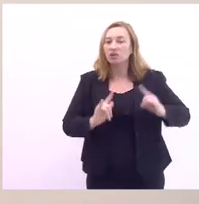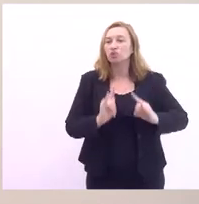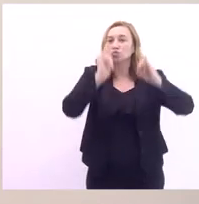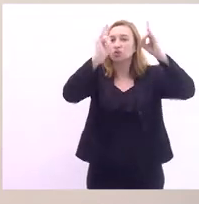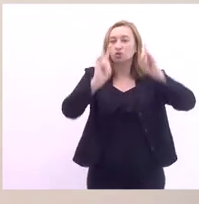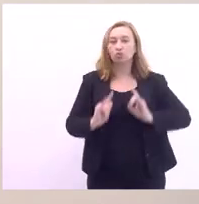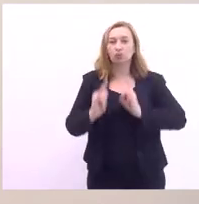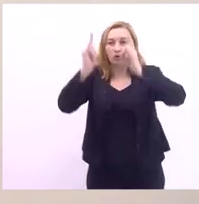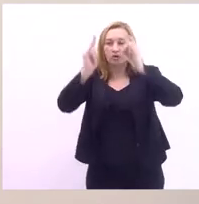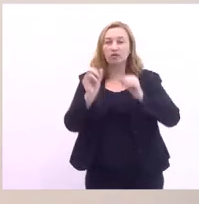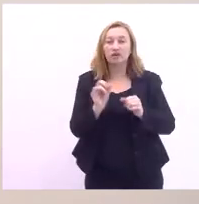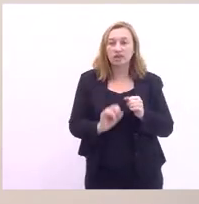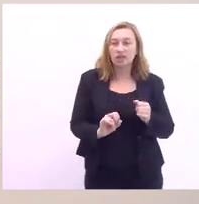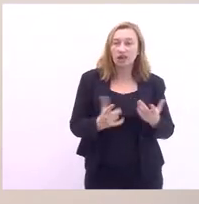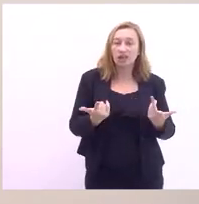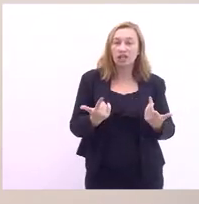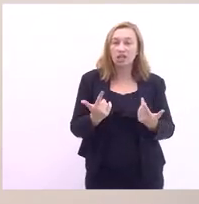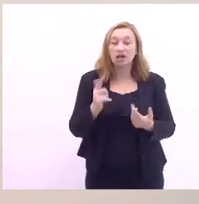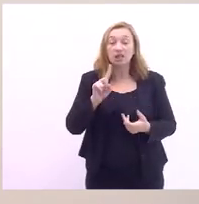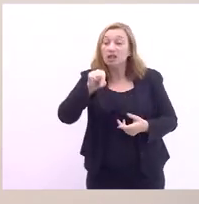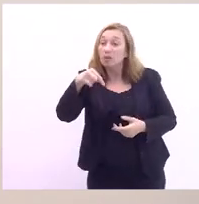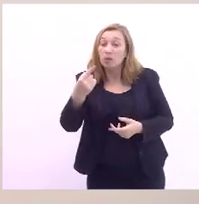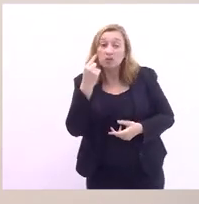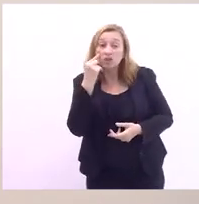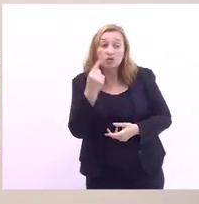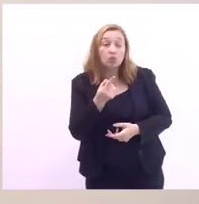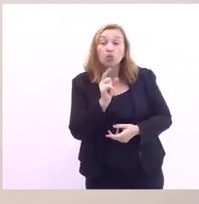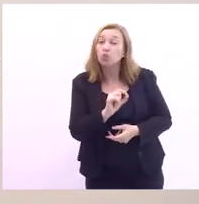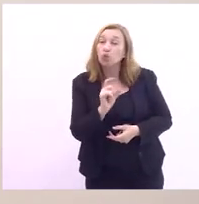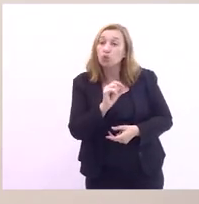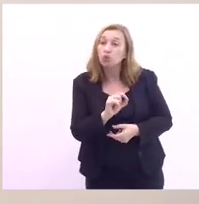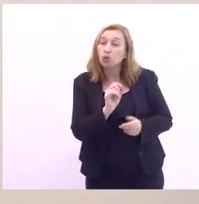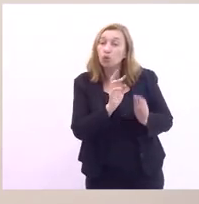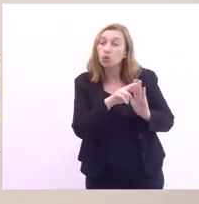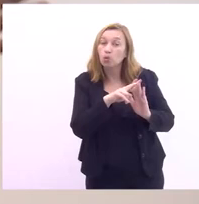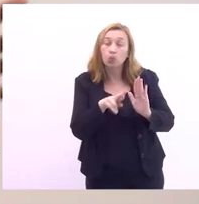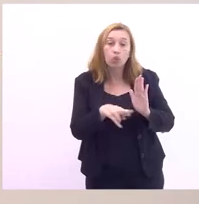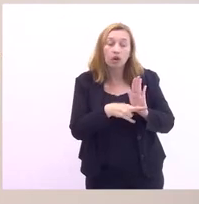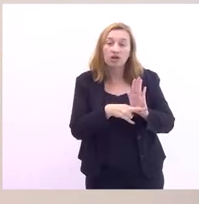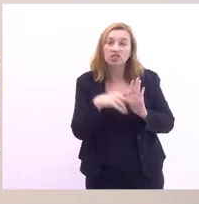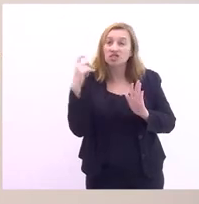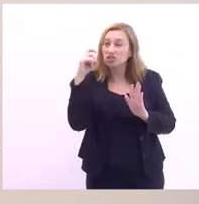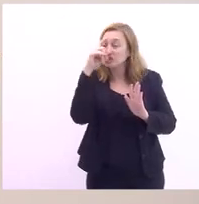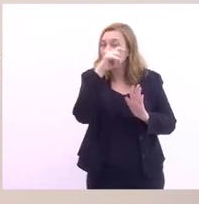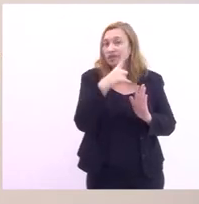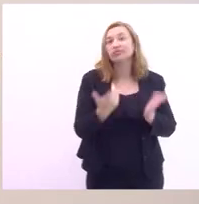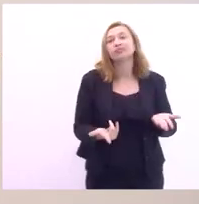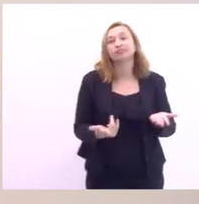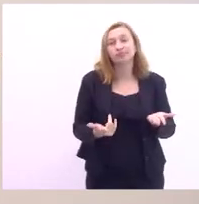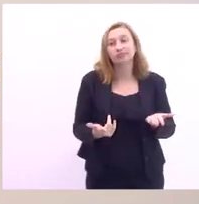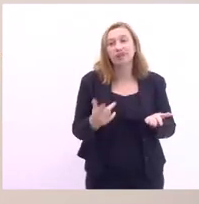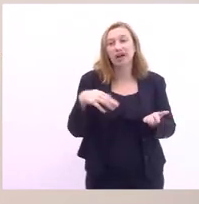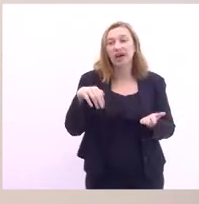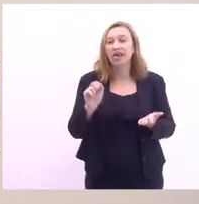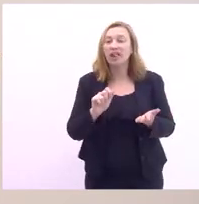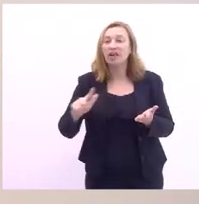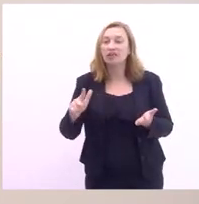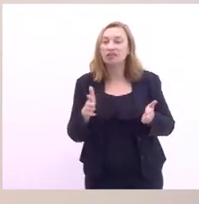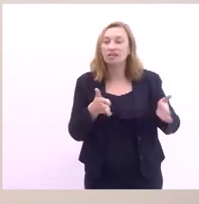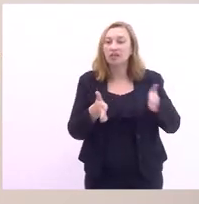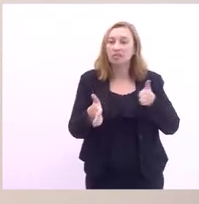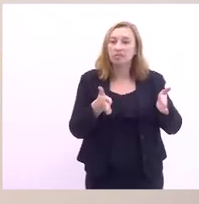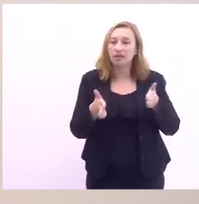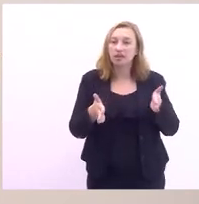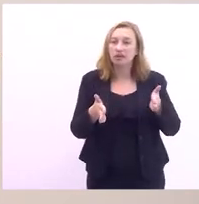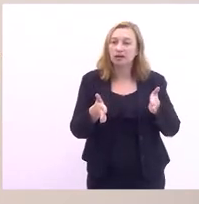fizeram isso. E eles se deparam depois com uma questão de ordem que fica de difícil solução. A Enel não dá prazo para